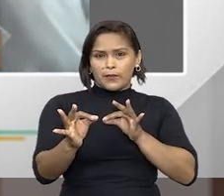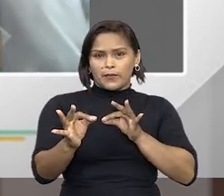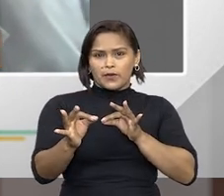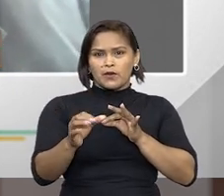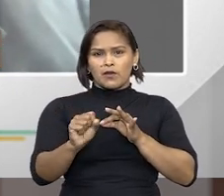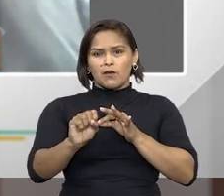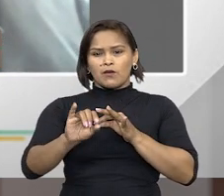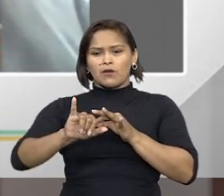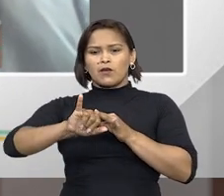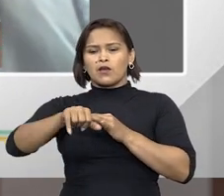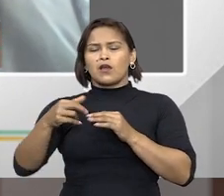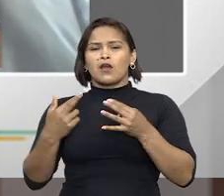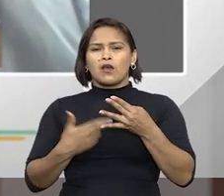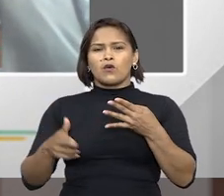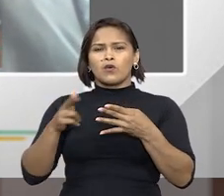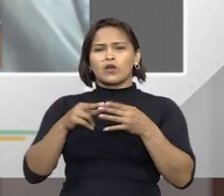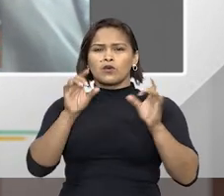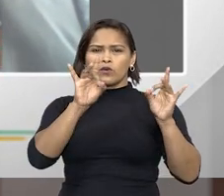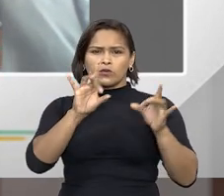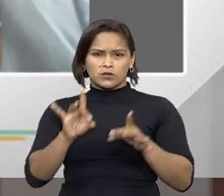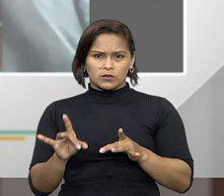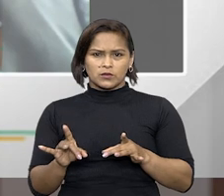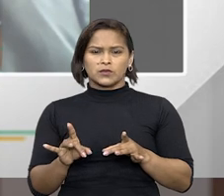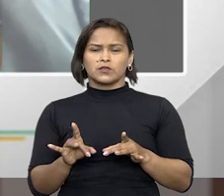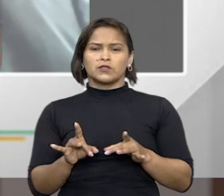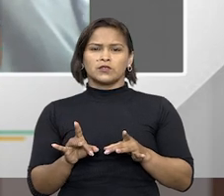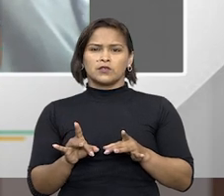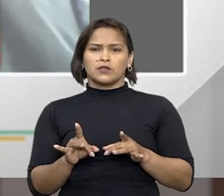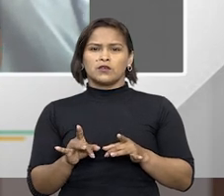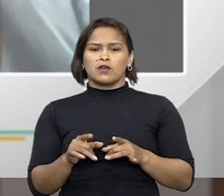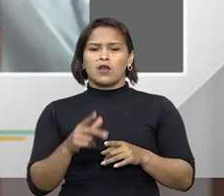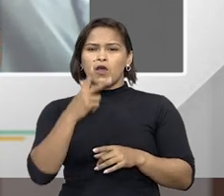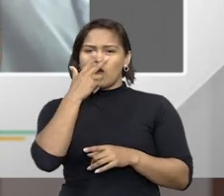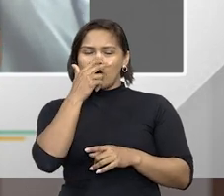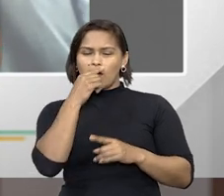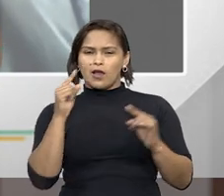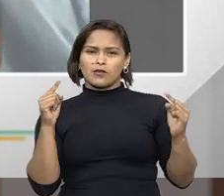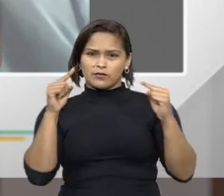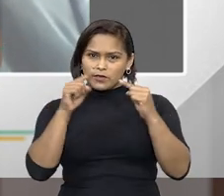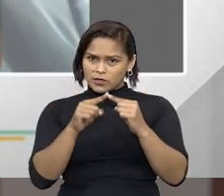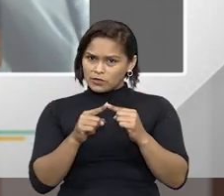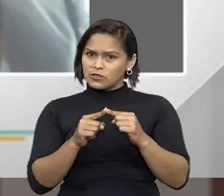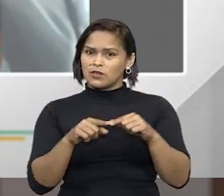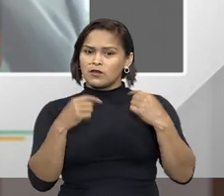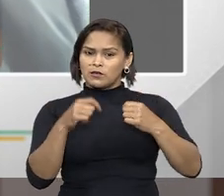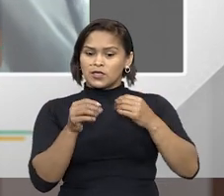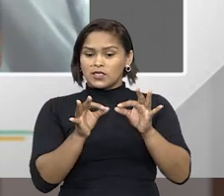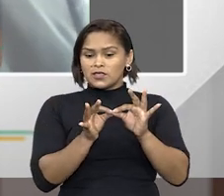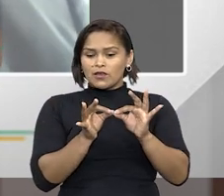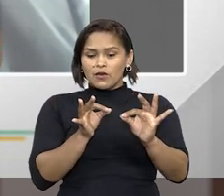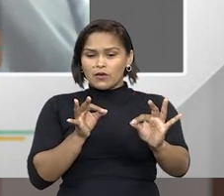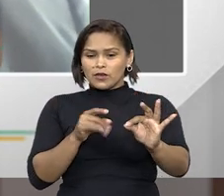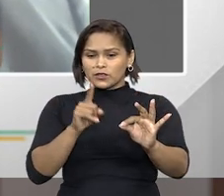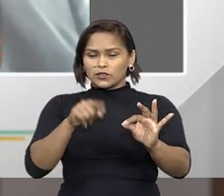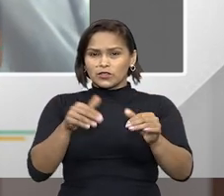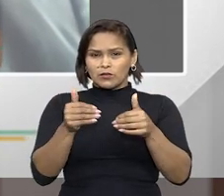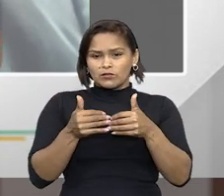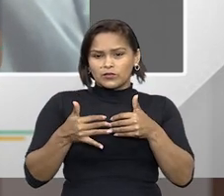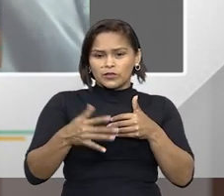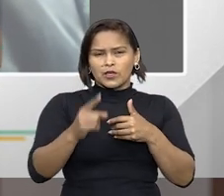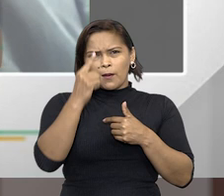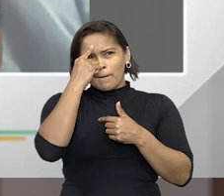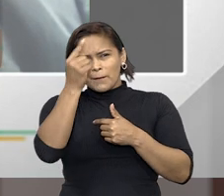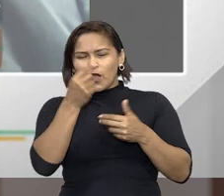ao recurso especial do efeito vinculante deveria ser estendido, segundo pensam muitos